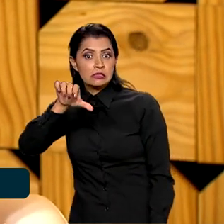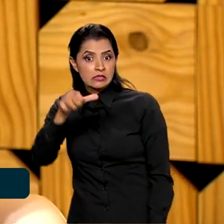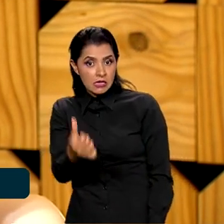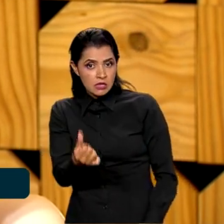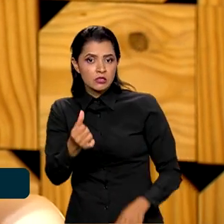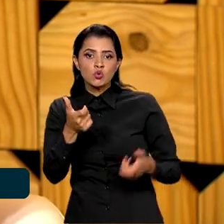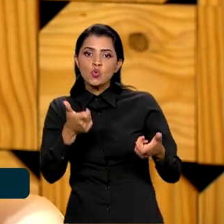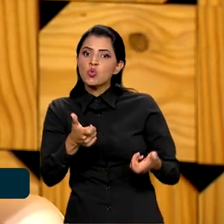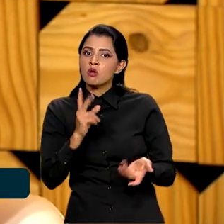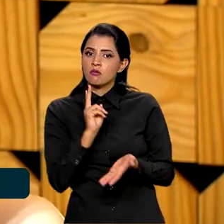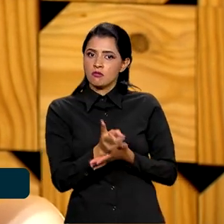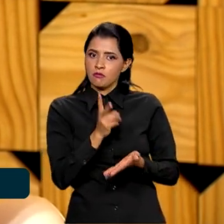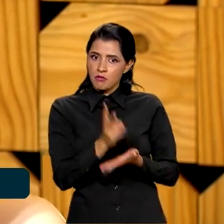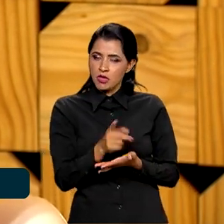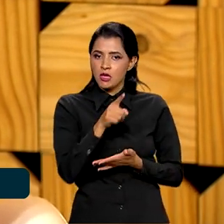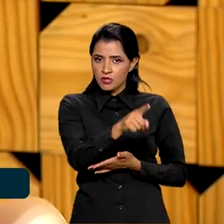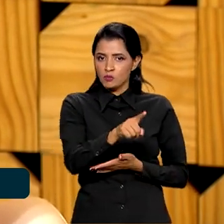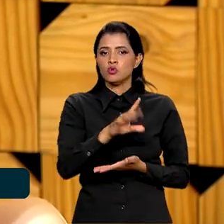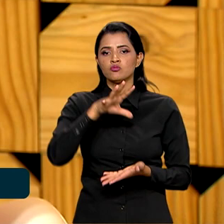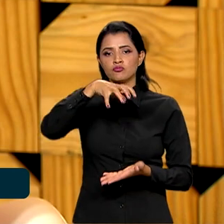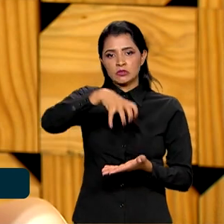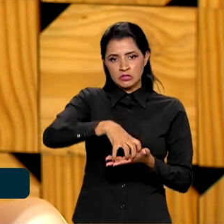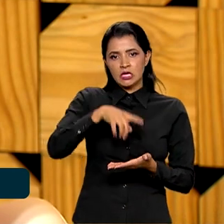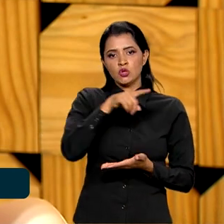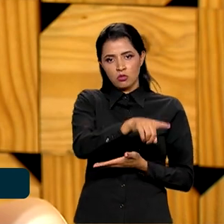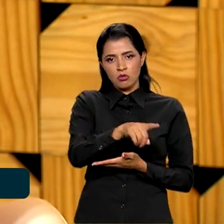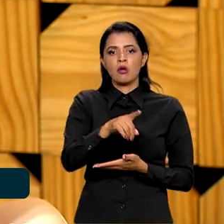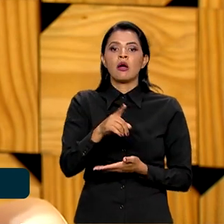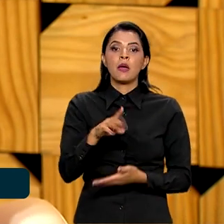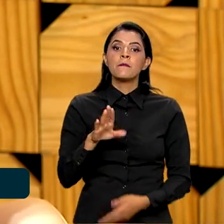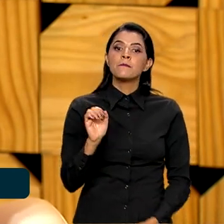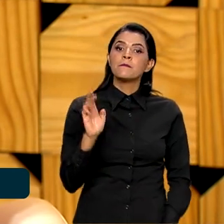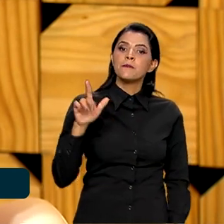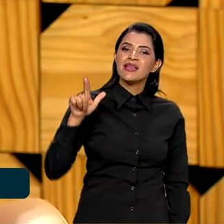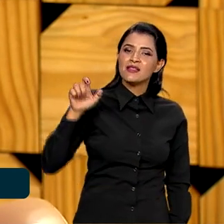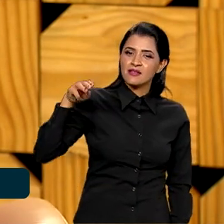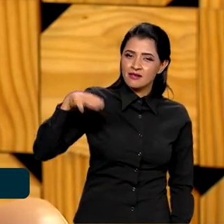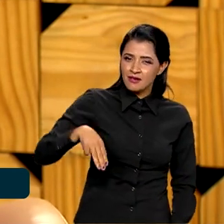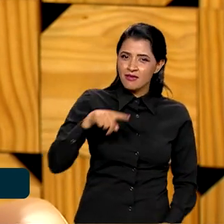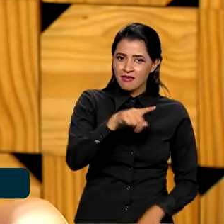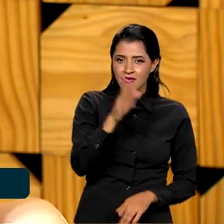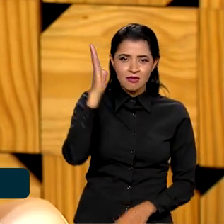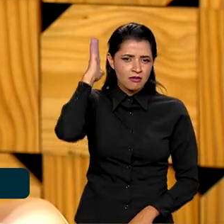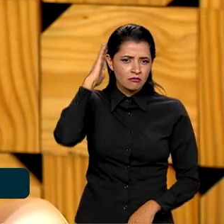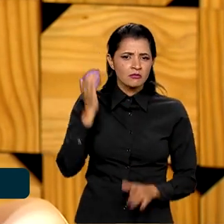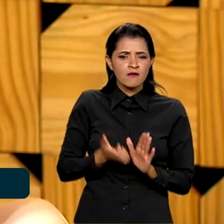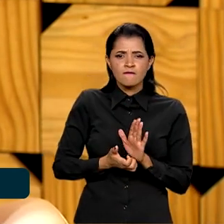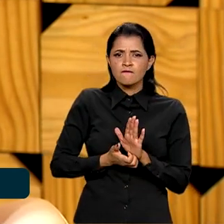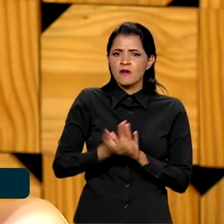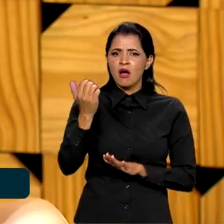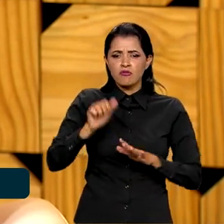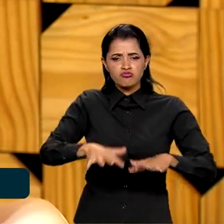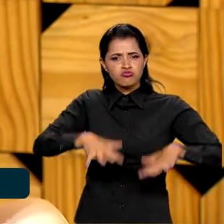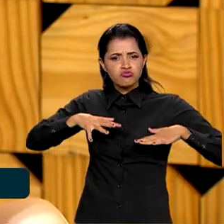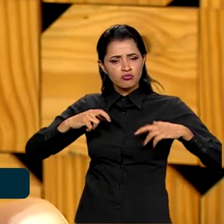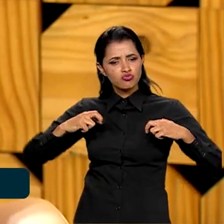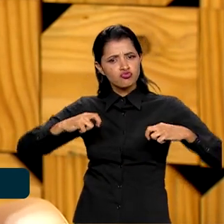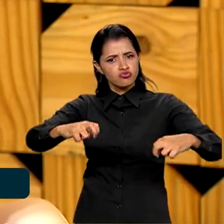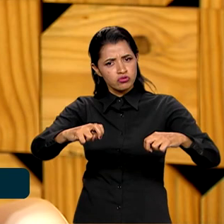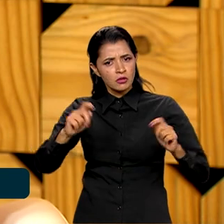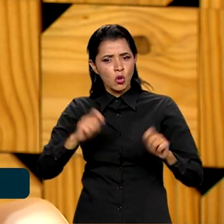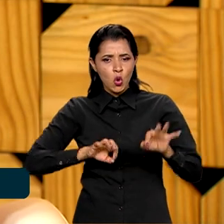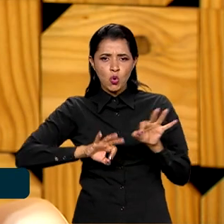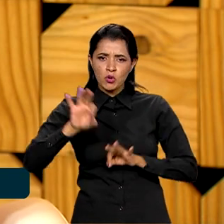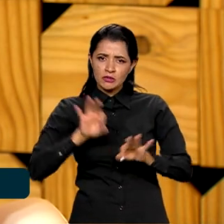cúpula, no hangar, né? Centro de Convenções em Belém do Pará, para em diversas plenárias organizadas,